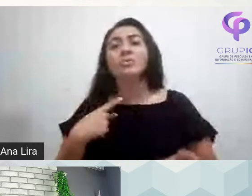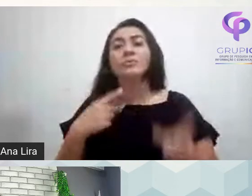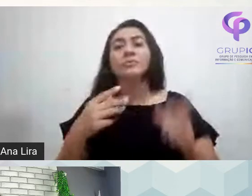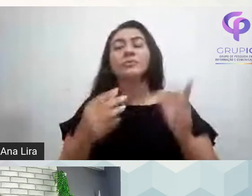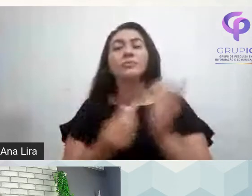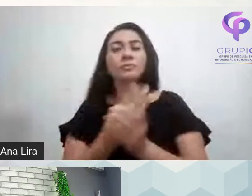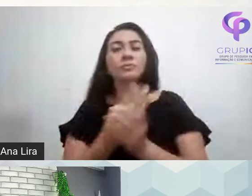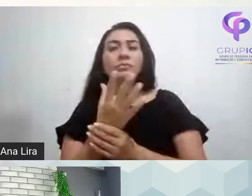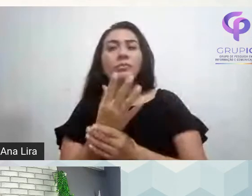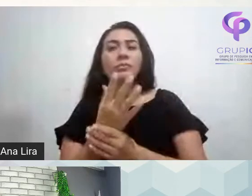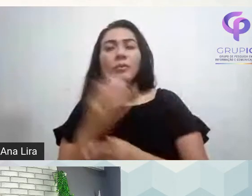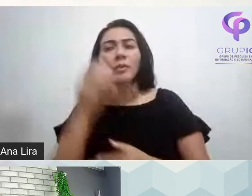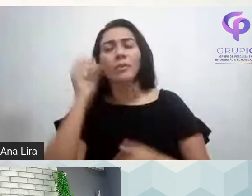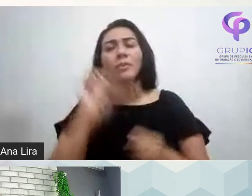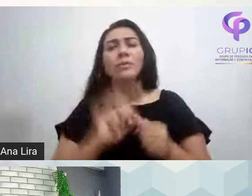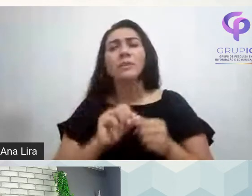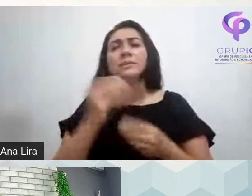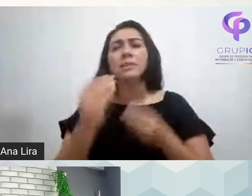informação? Né?